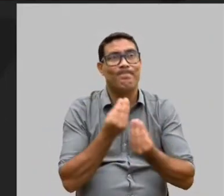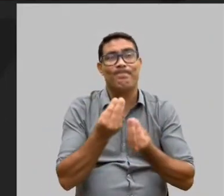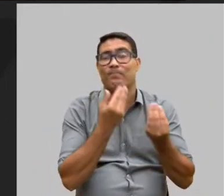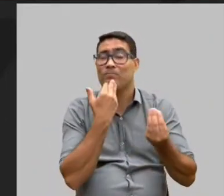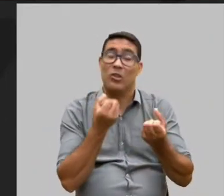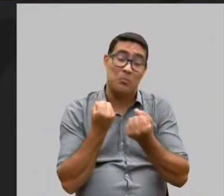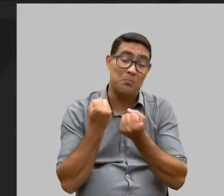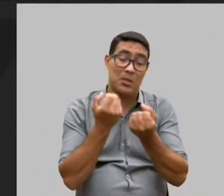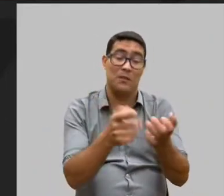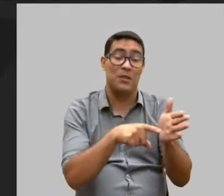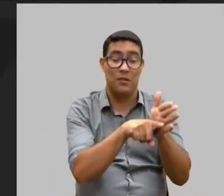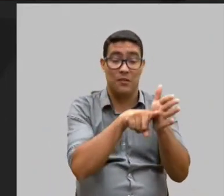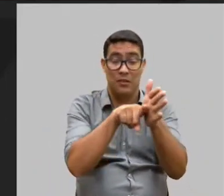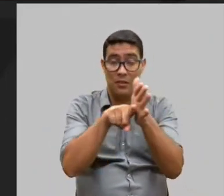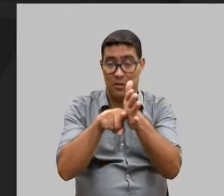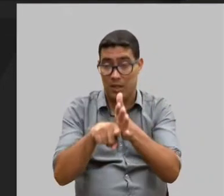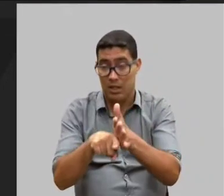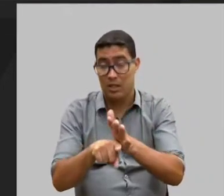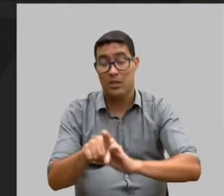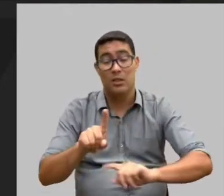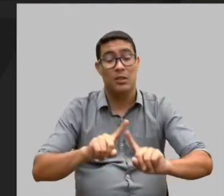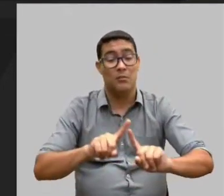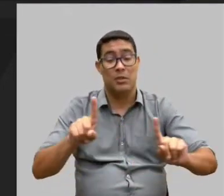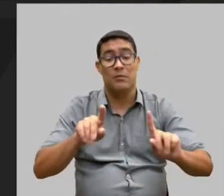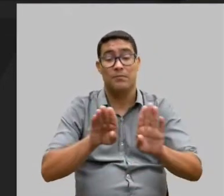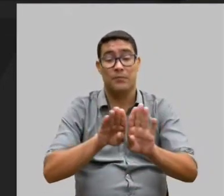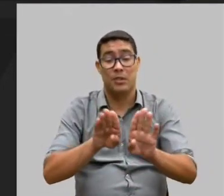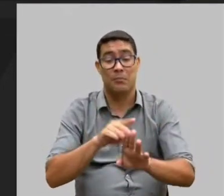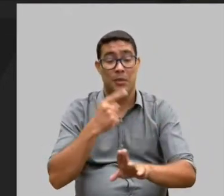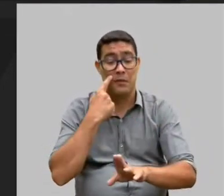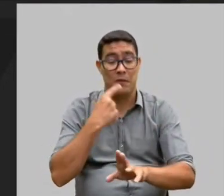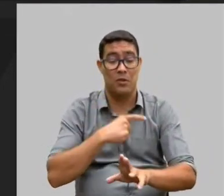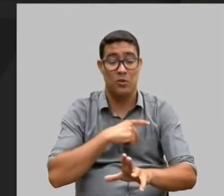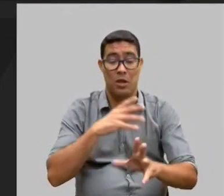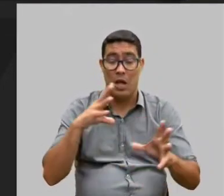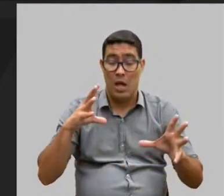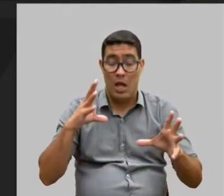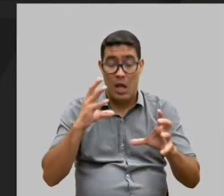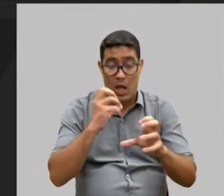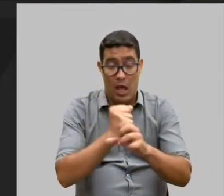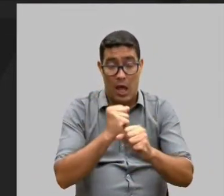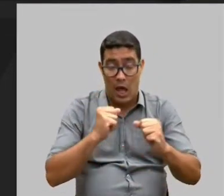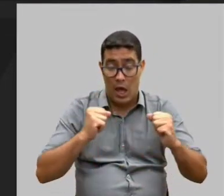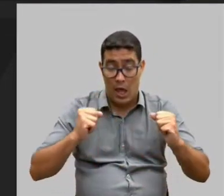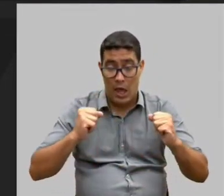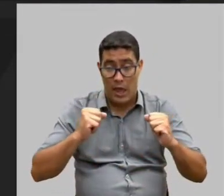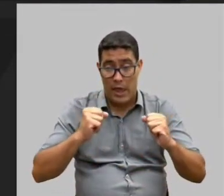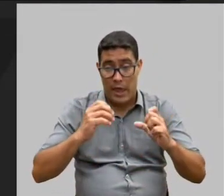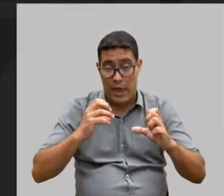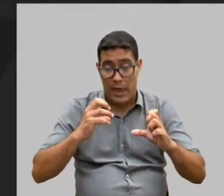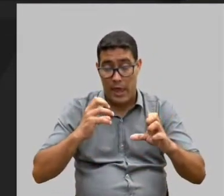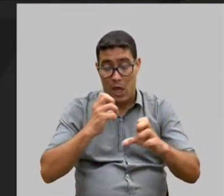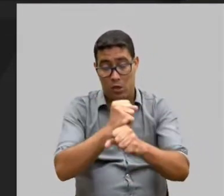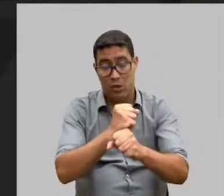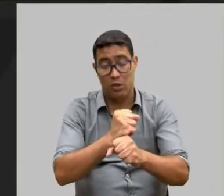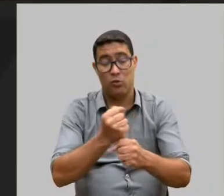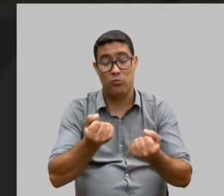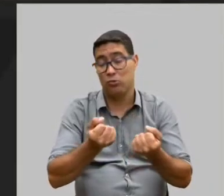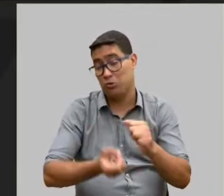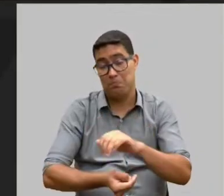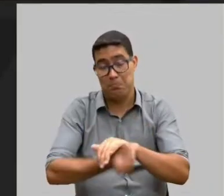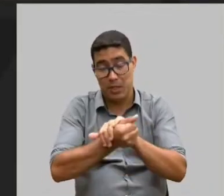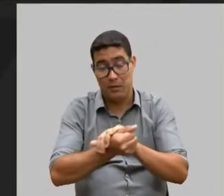a torto direito e jogando a redução dos benefícios fiscais previstos na 159 para